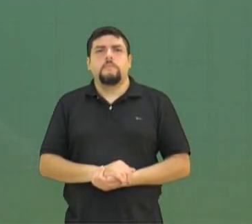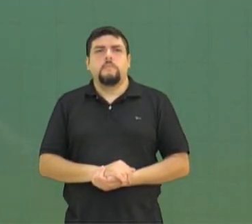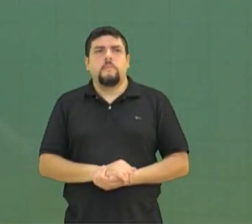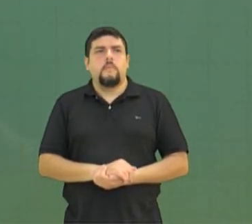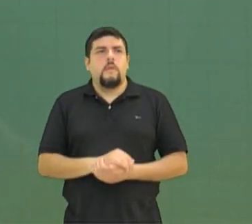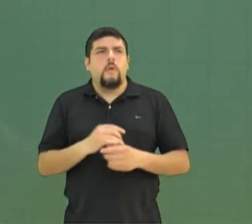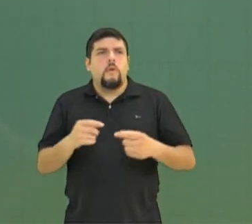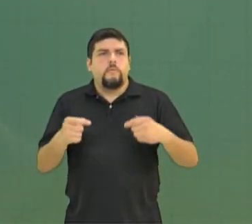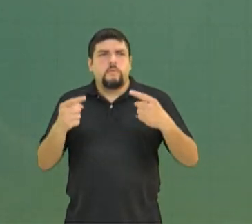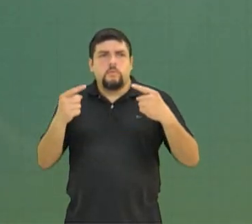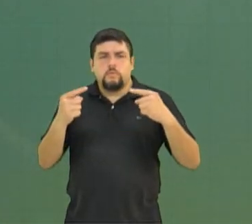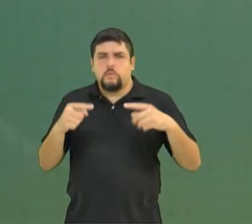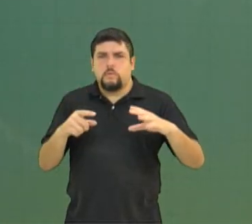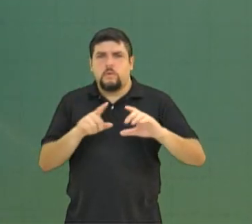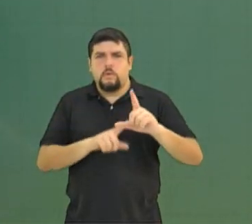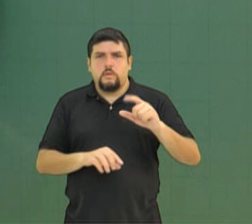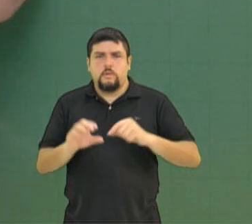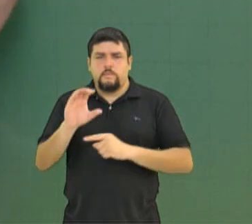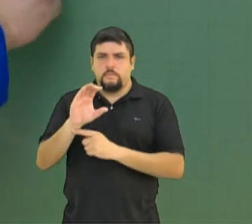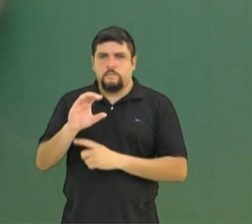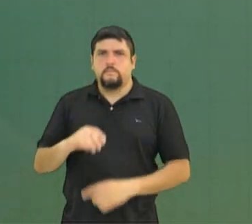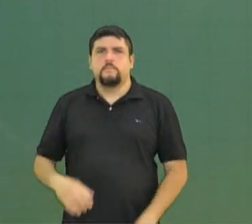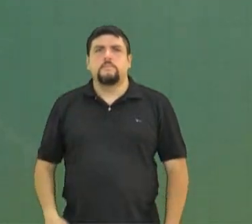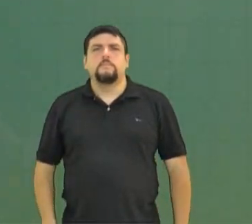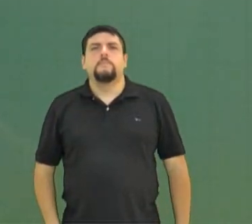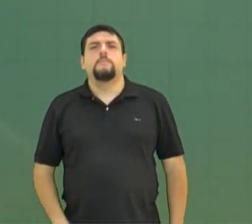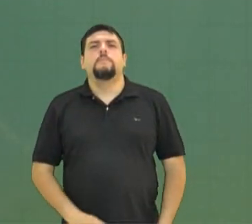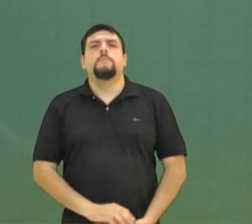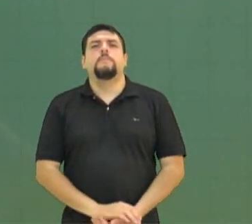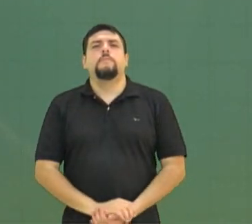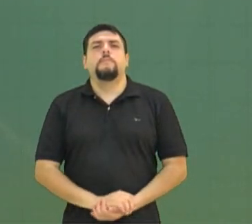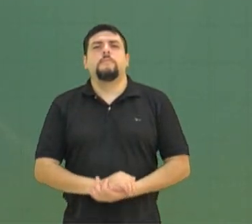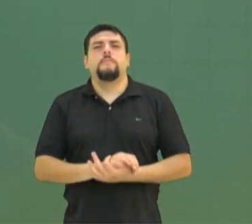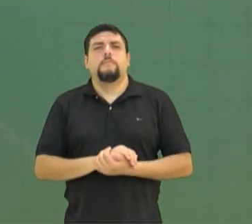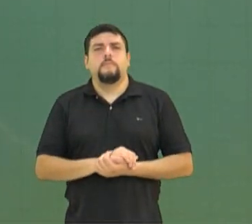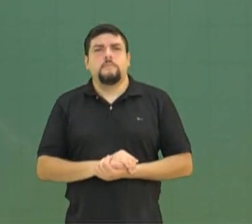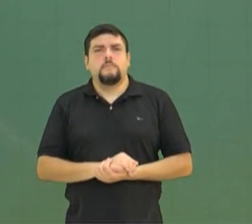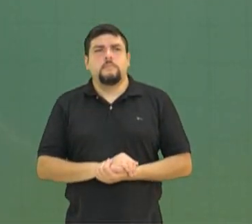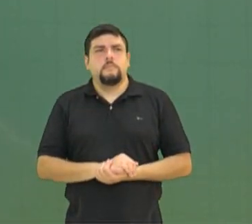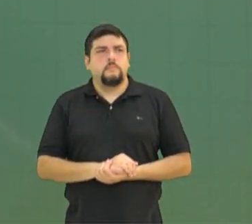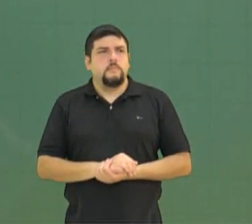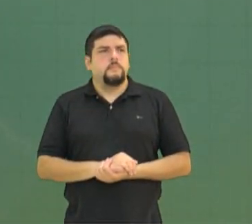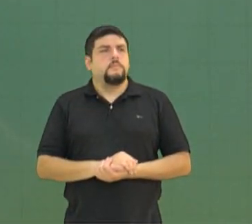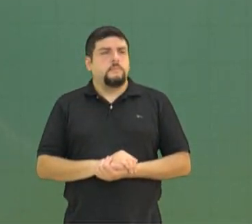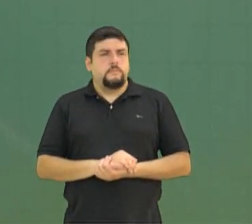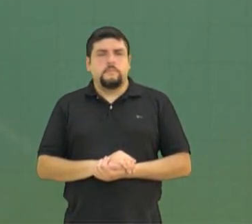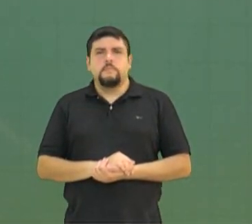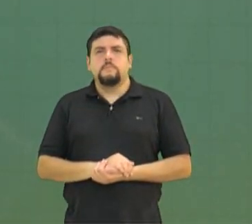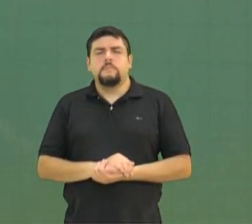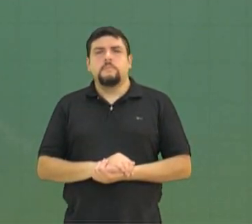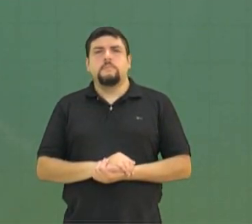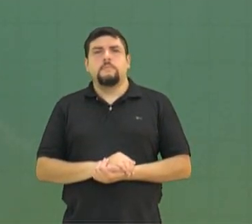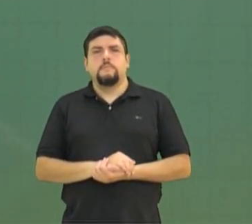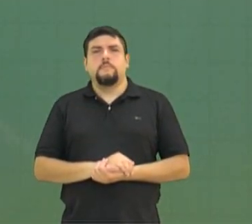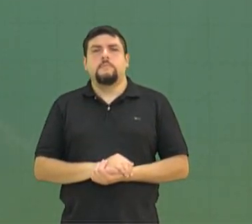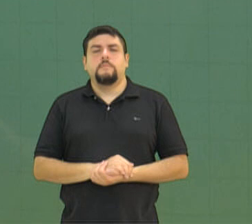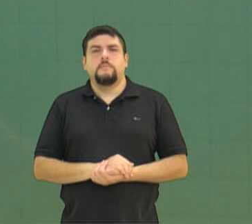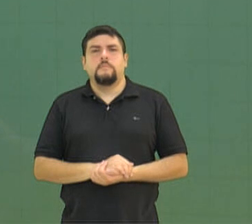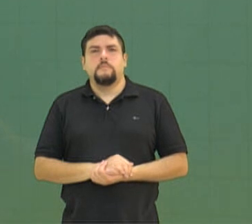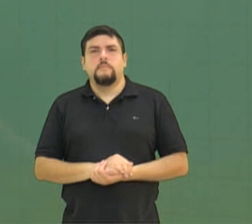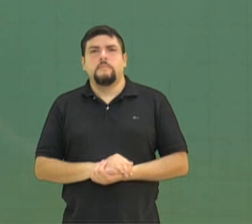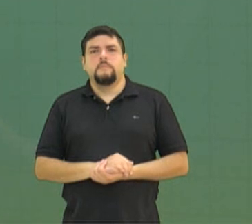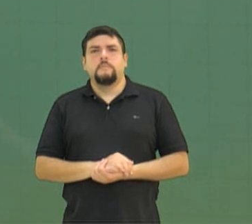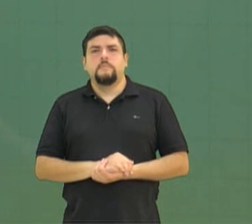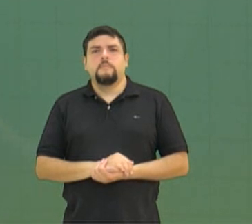ver aqui, ó. 1, 2, 3, 4... Aqui um cloro, aqui